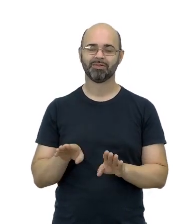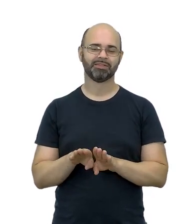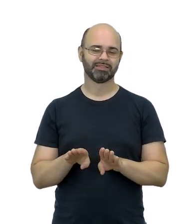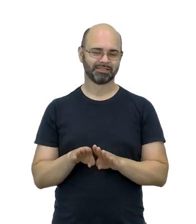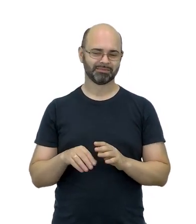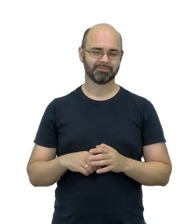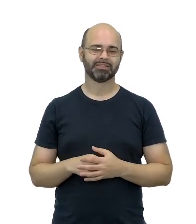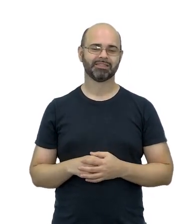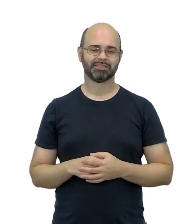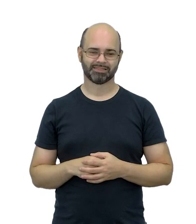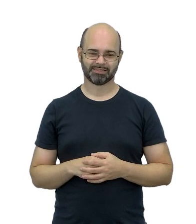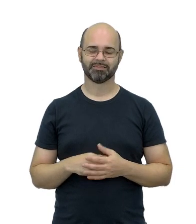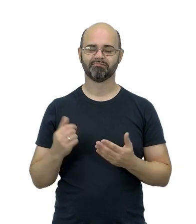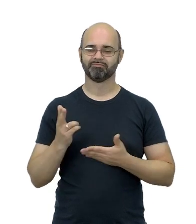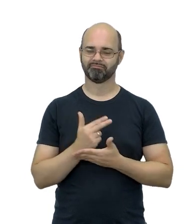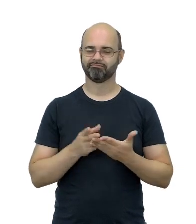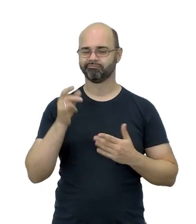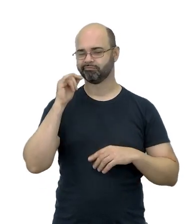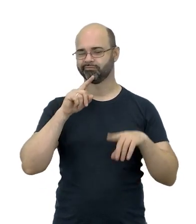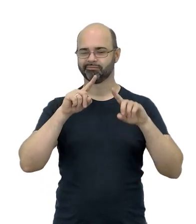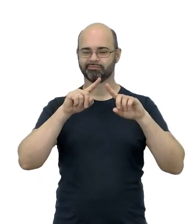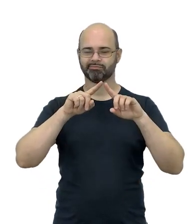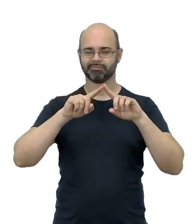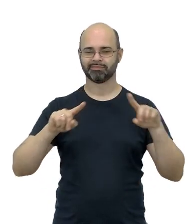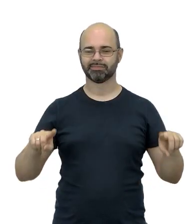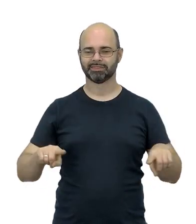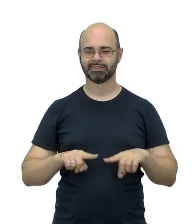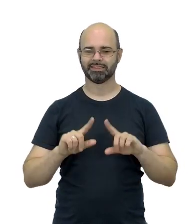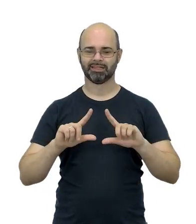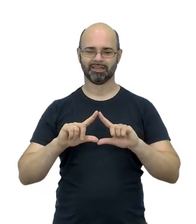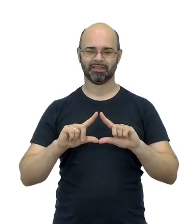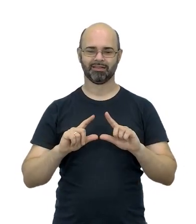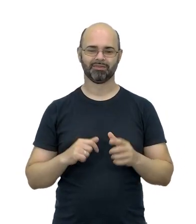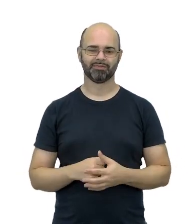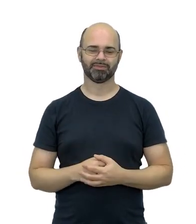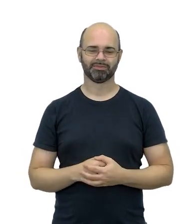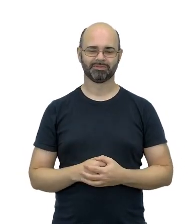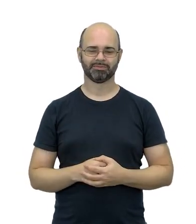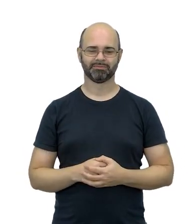aqui uns triângulos, fiz